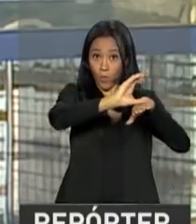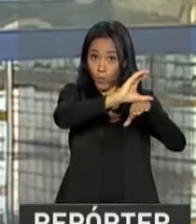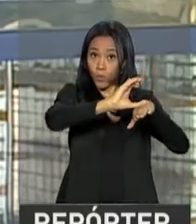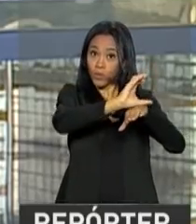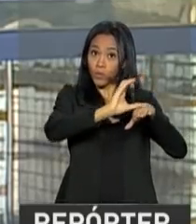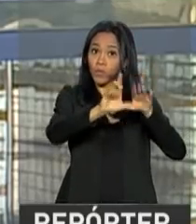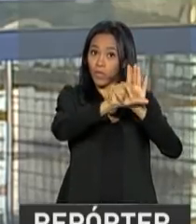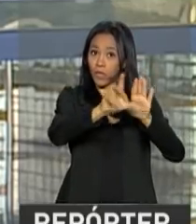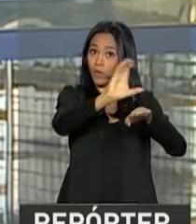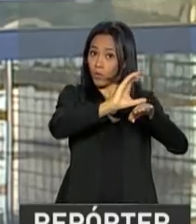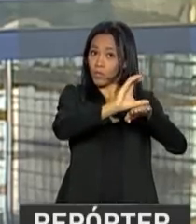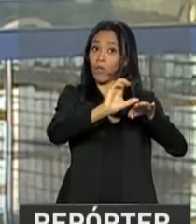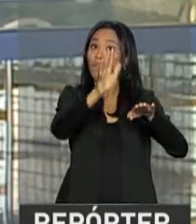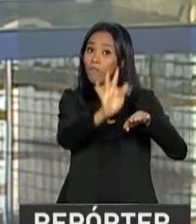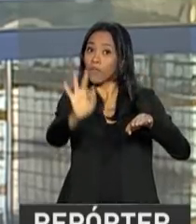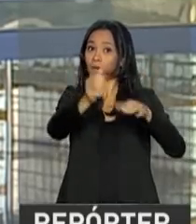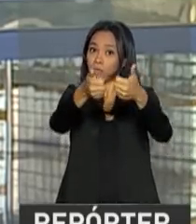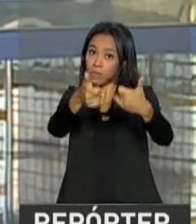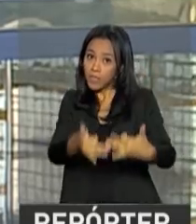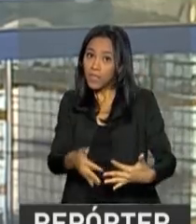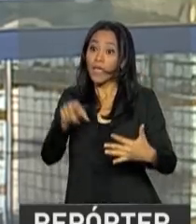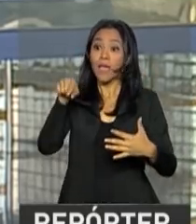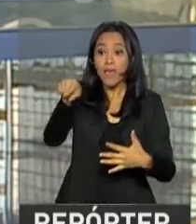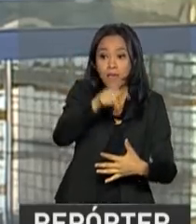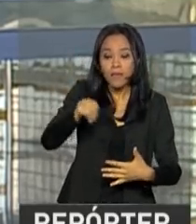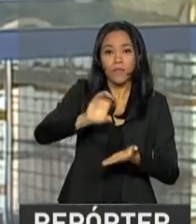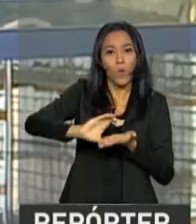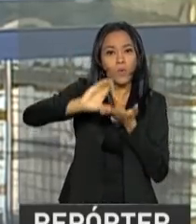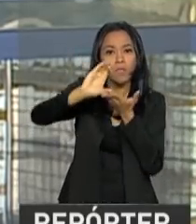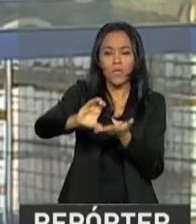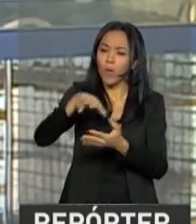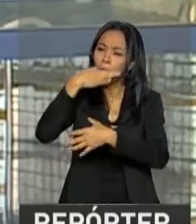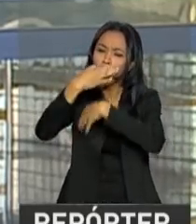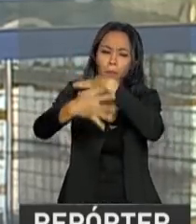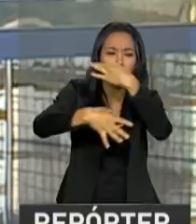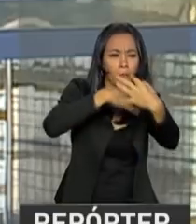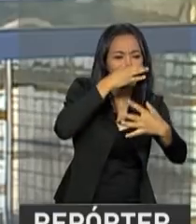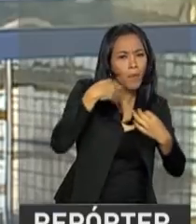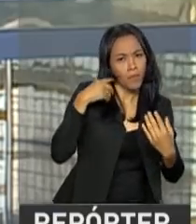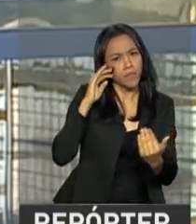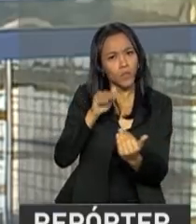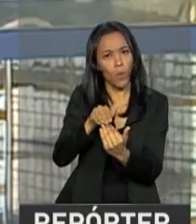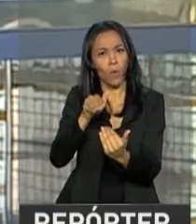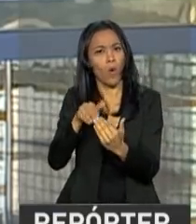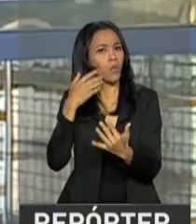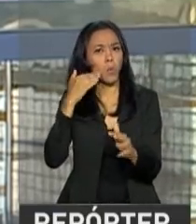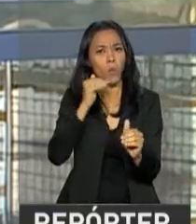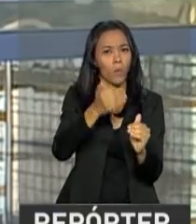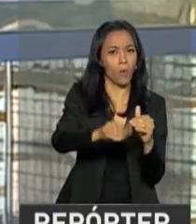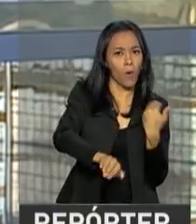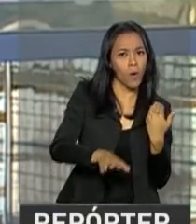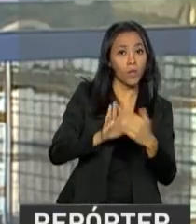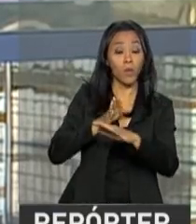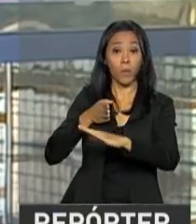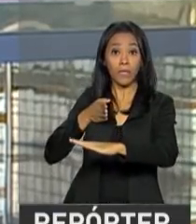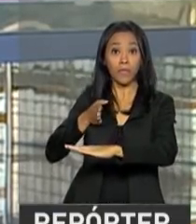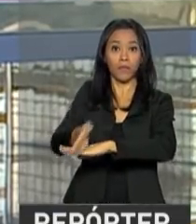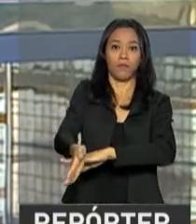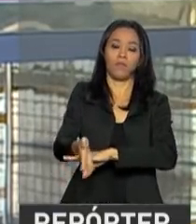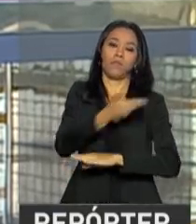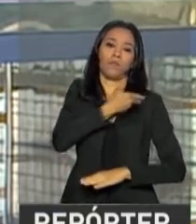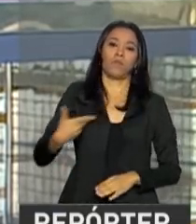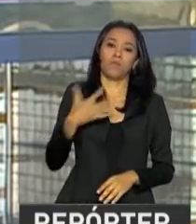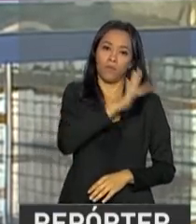esses conselhos devem ser consultados sobre o decreto de intervenção no rio de janeiro 22 autoridades foram convidadas